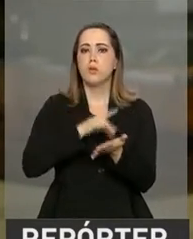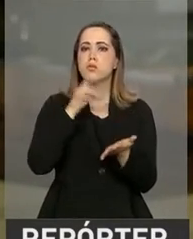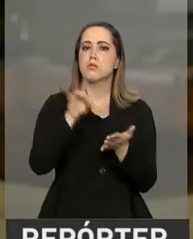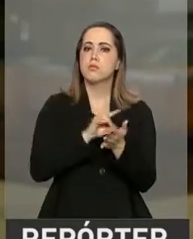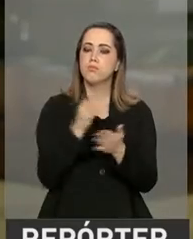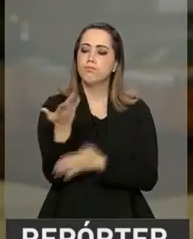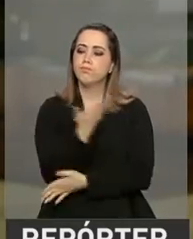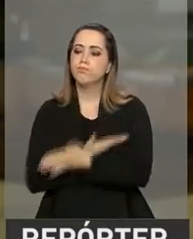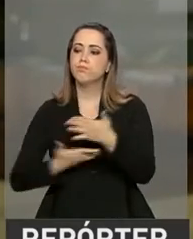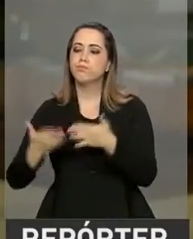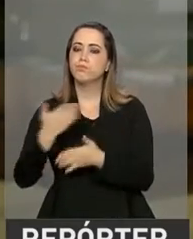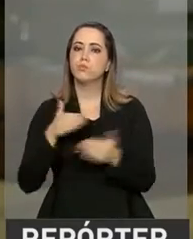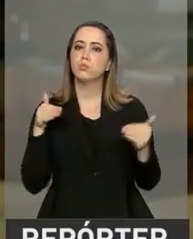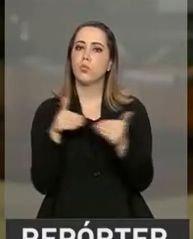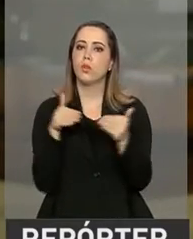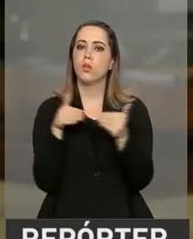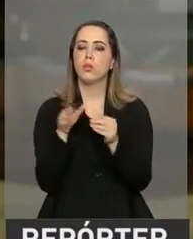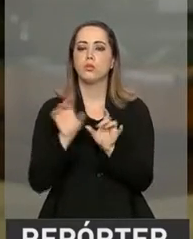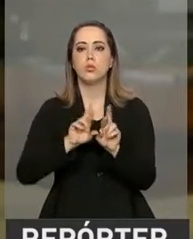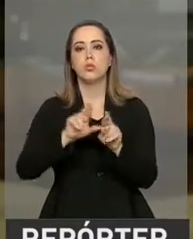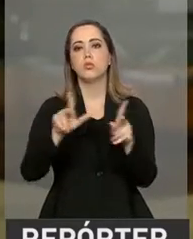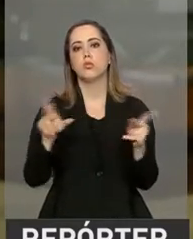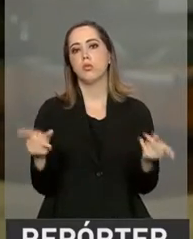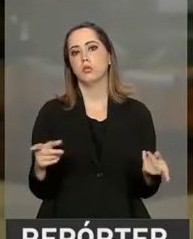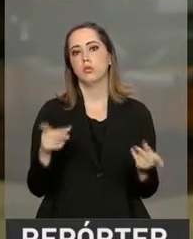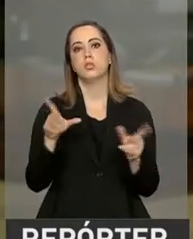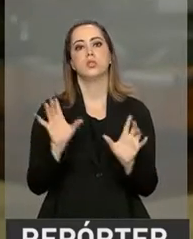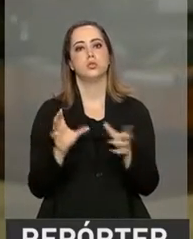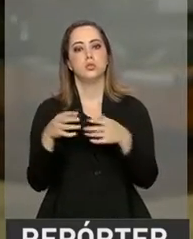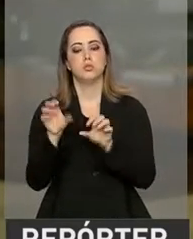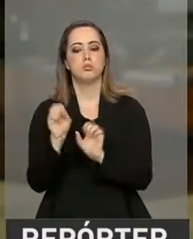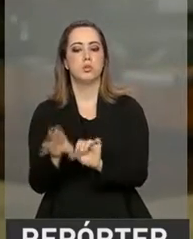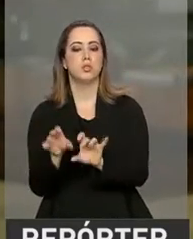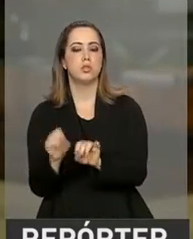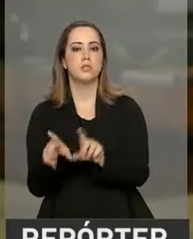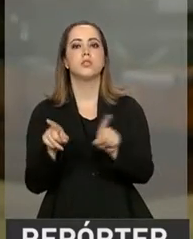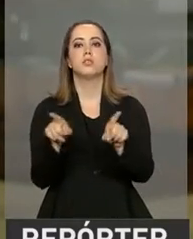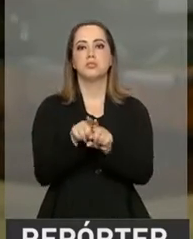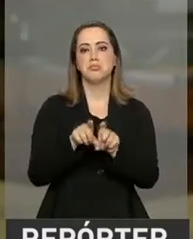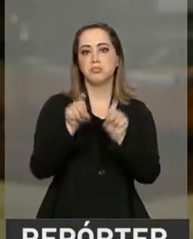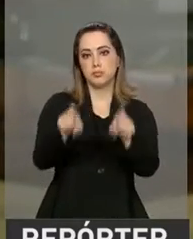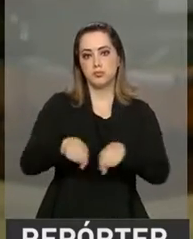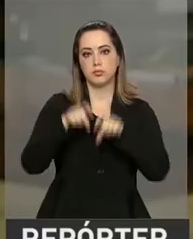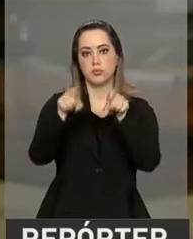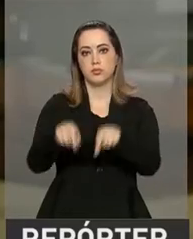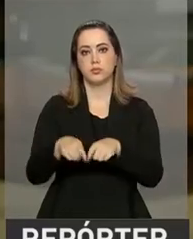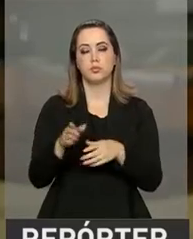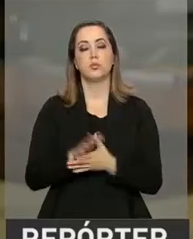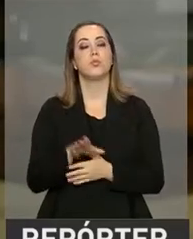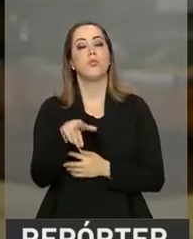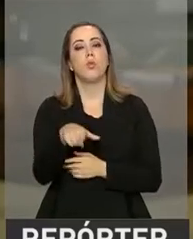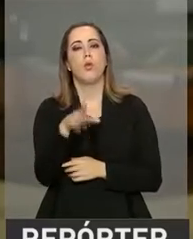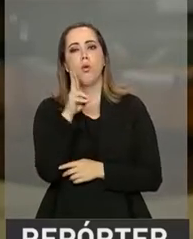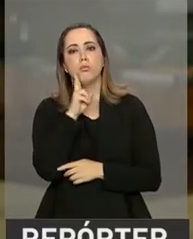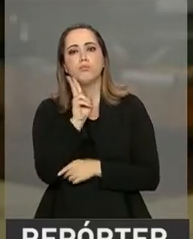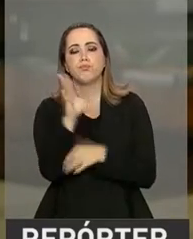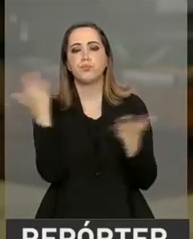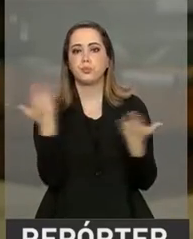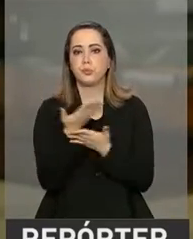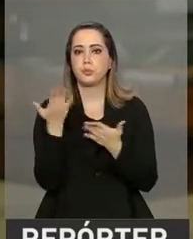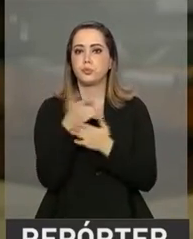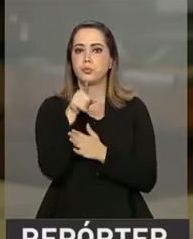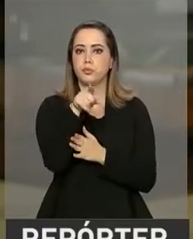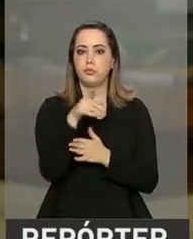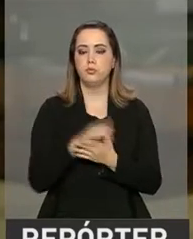em diversas áreas como por exemplo educação e agricultura vamos acompanhar agora na reportagem da